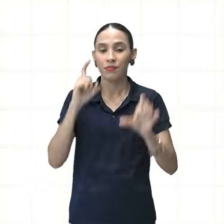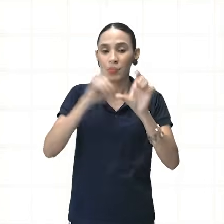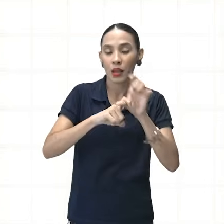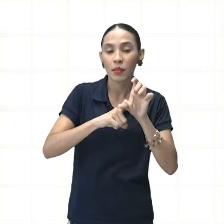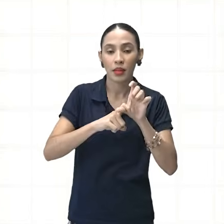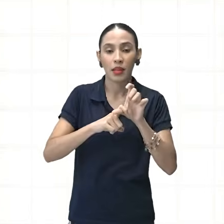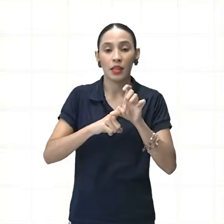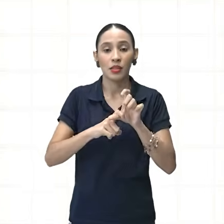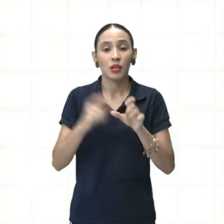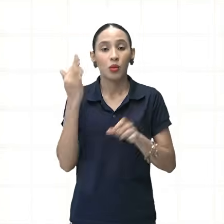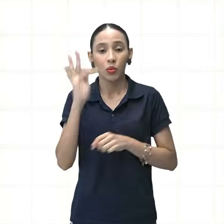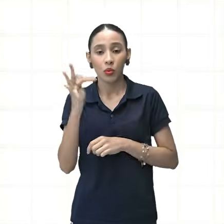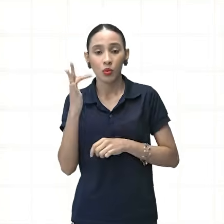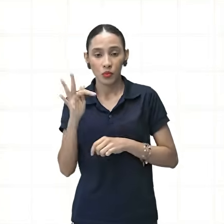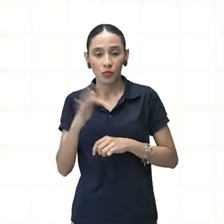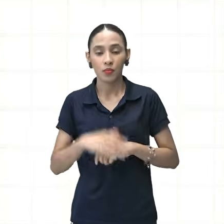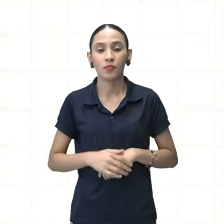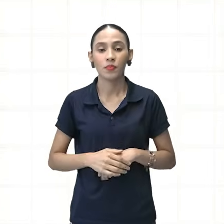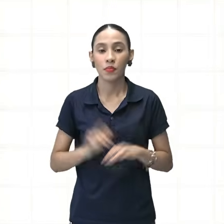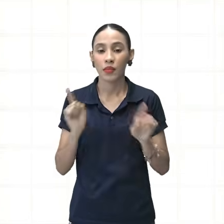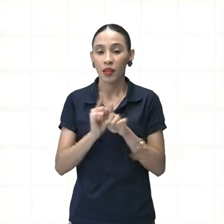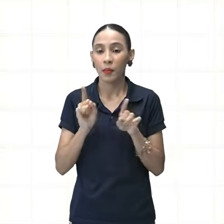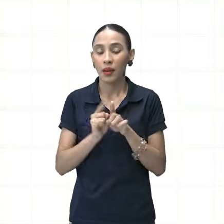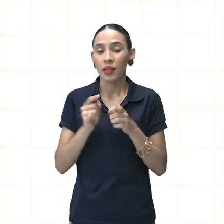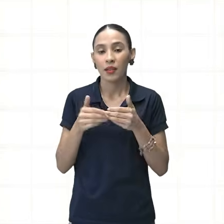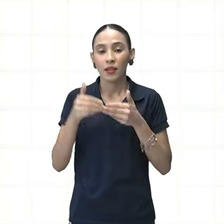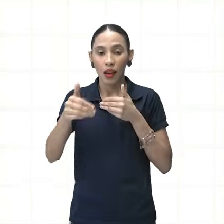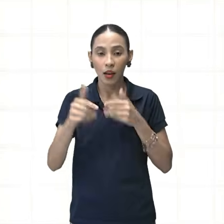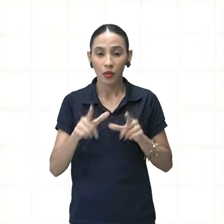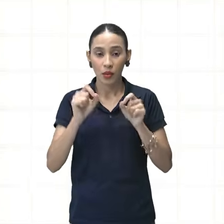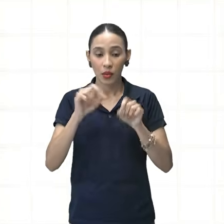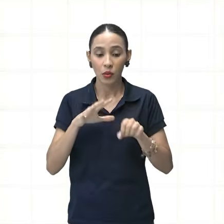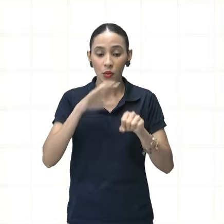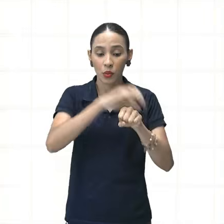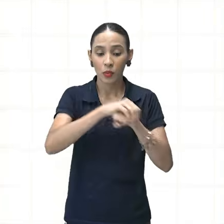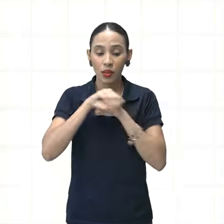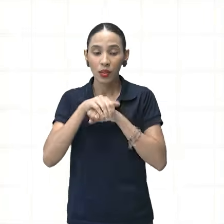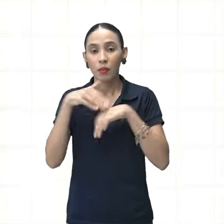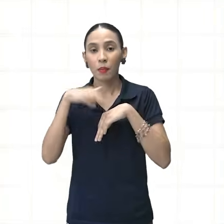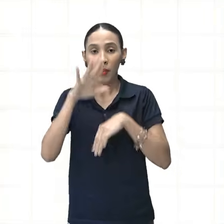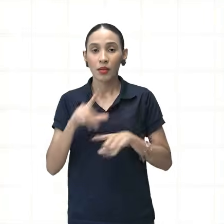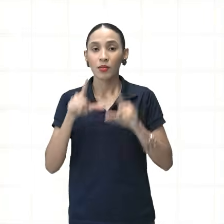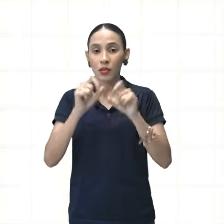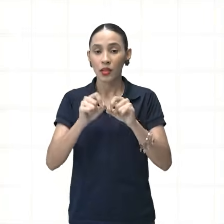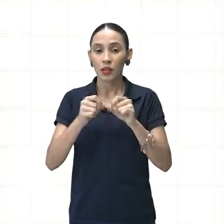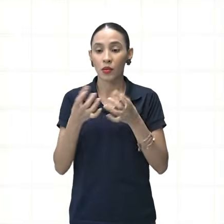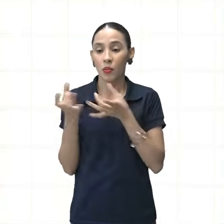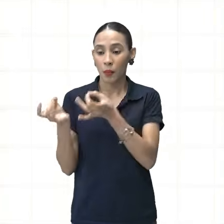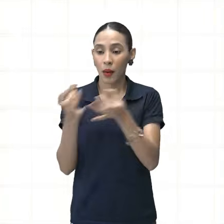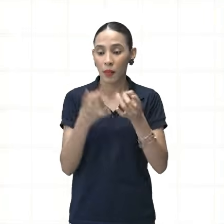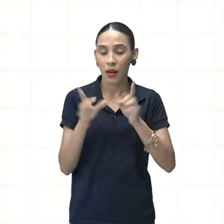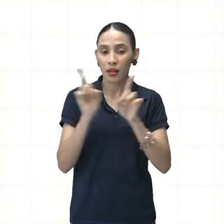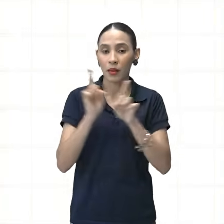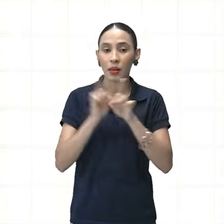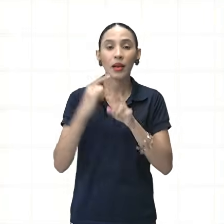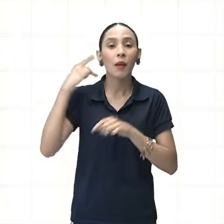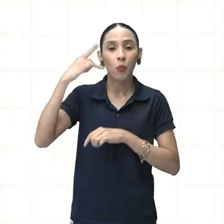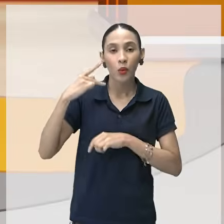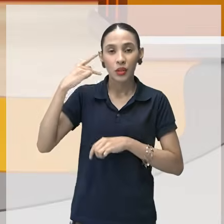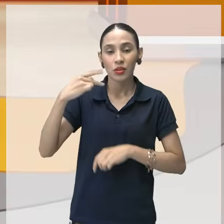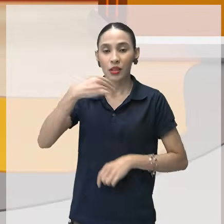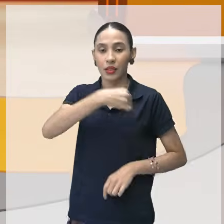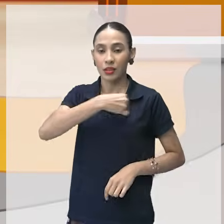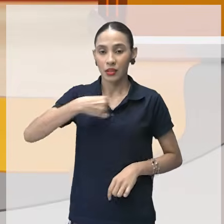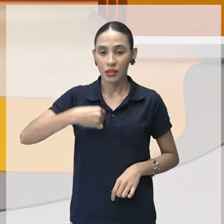dependentes dessa droga, certo? E aí acabaram ali dominando cada vez mais o comércio e também a política